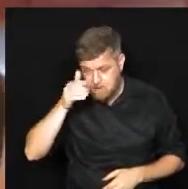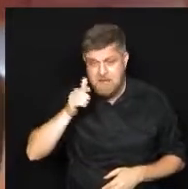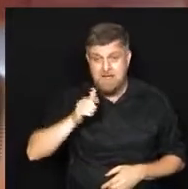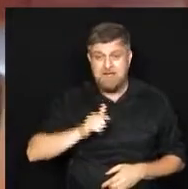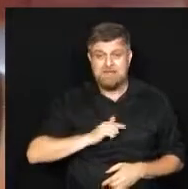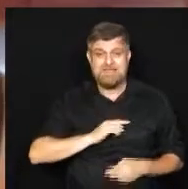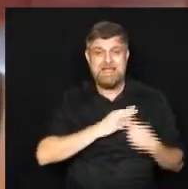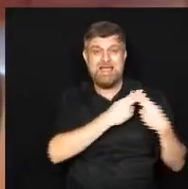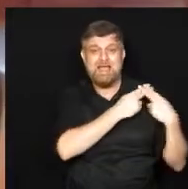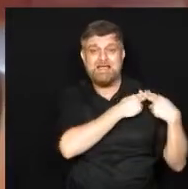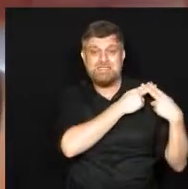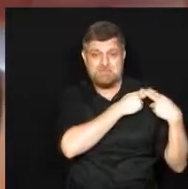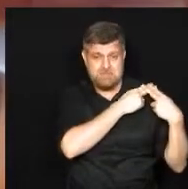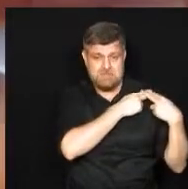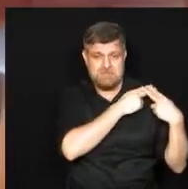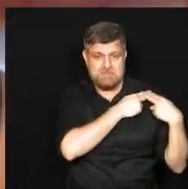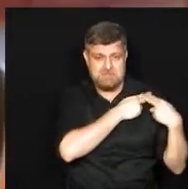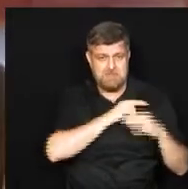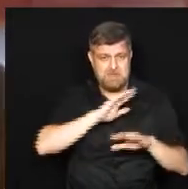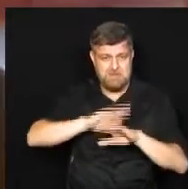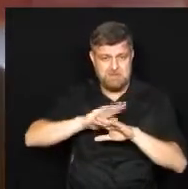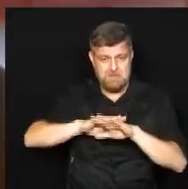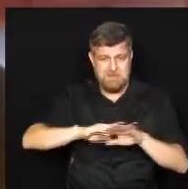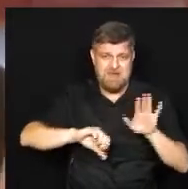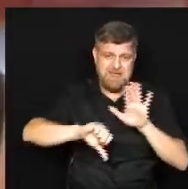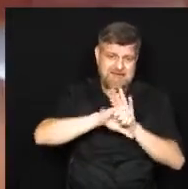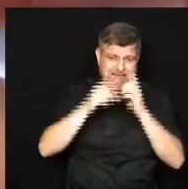da responsabilização por um